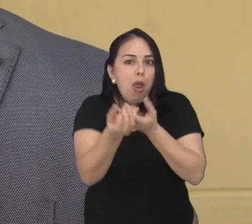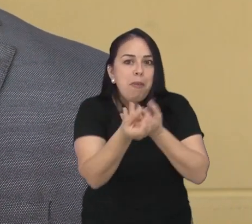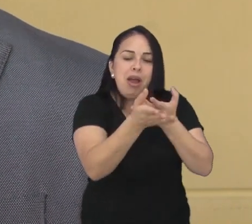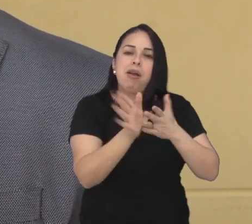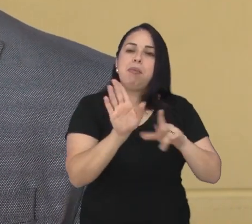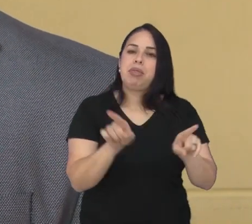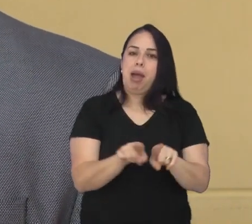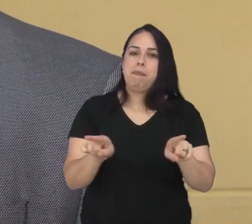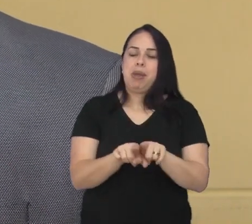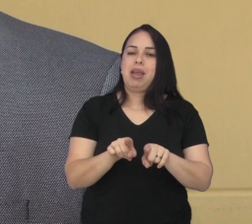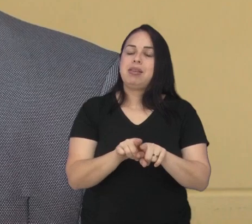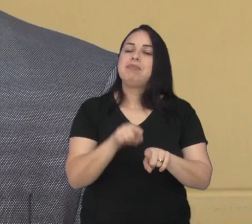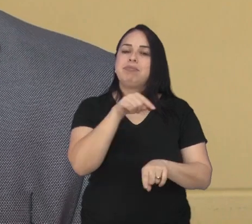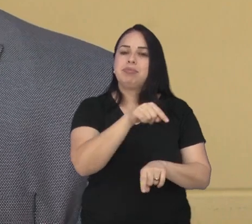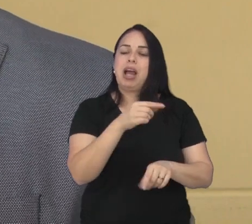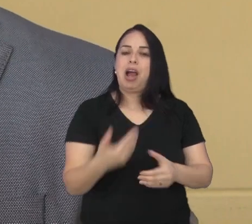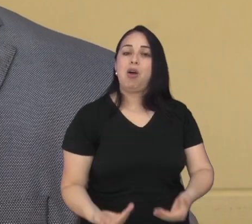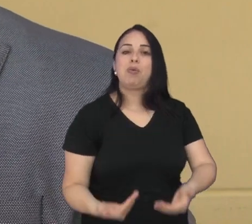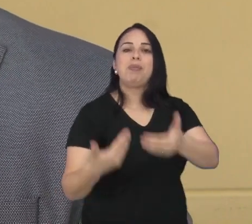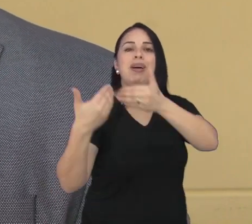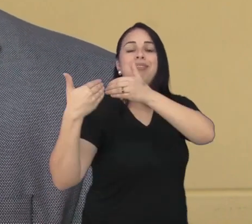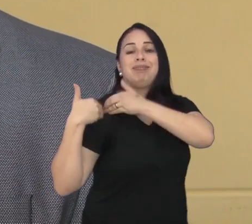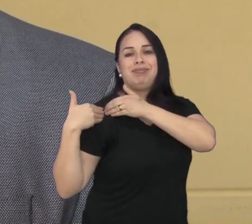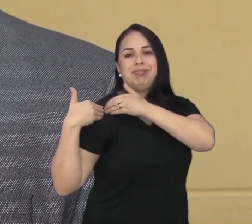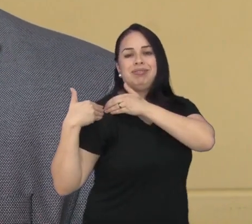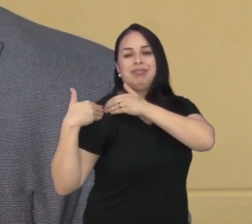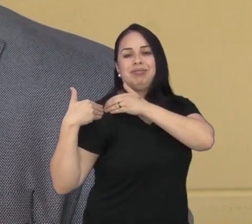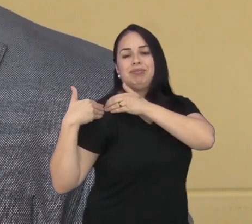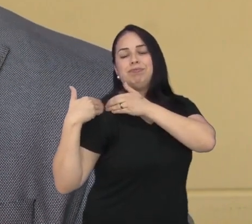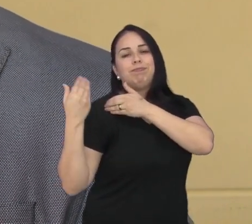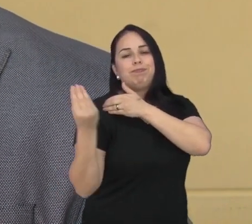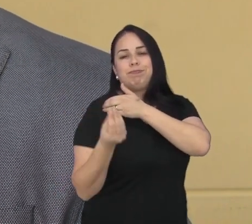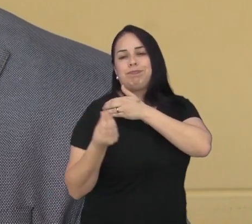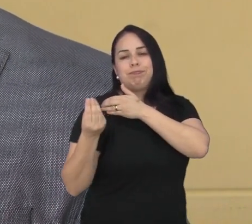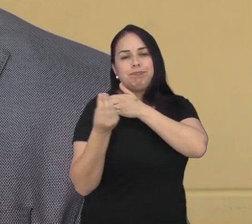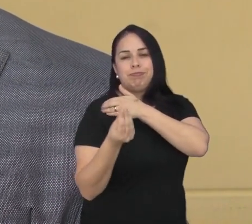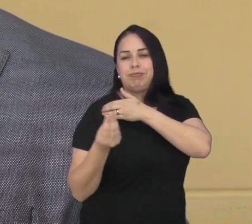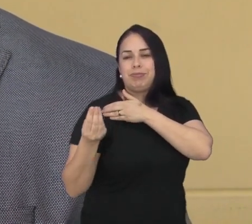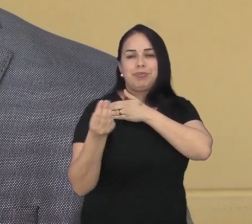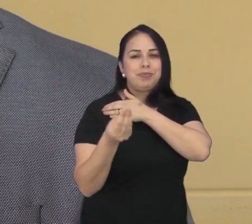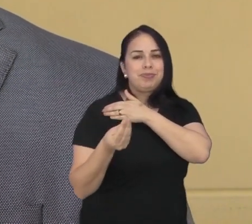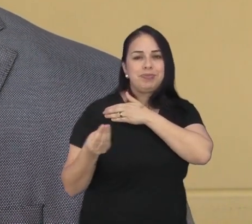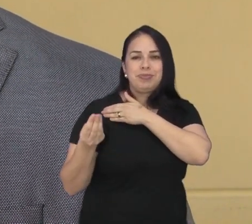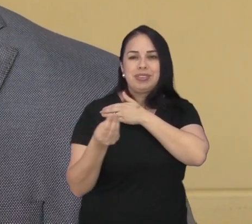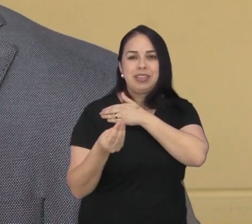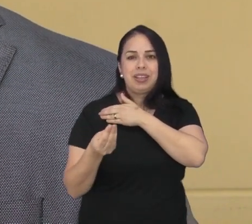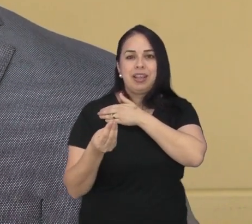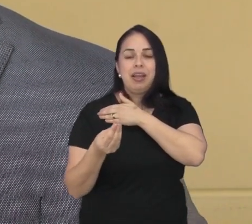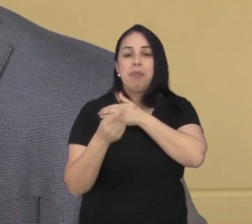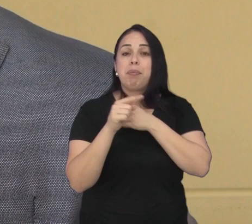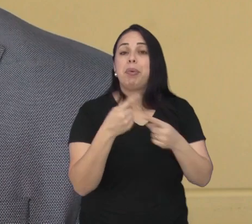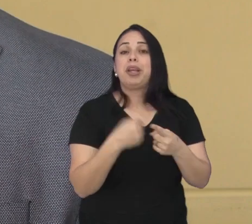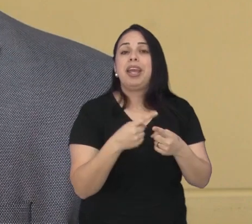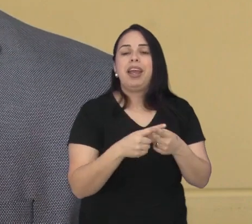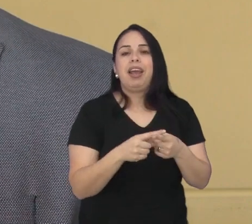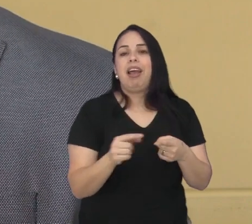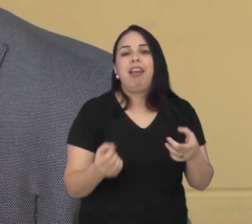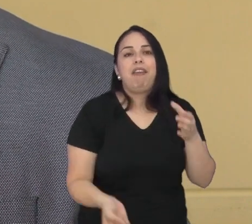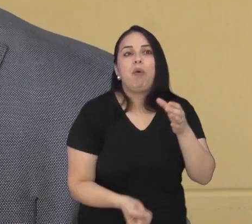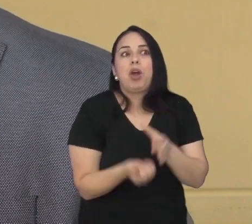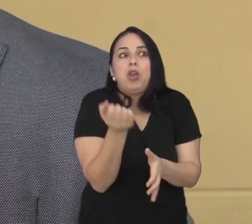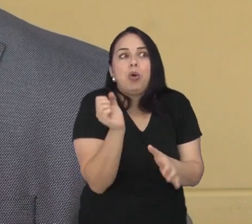mas também uma responsabilidade objetiva no quesito de não ter